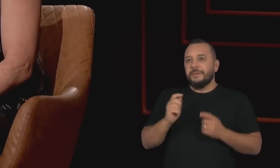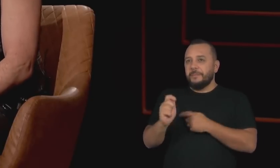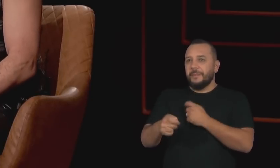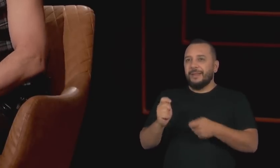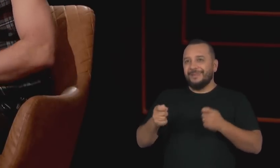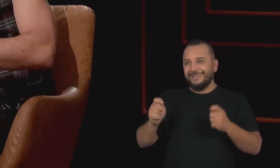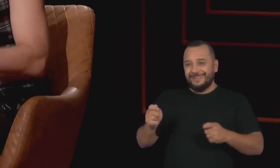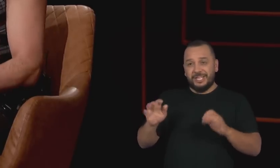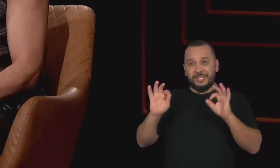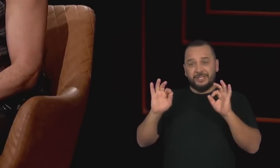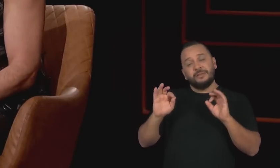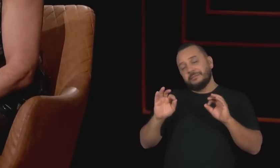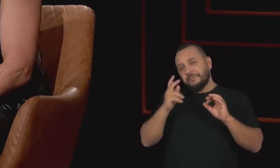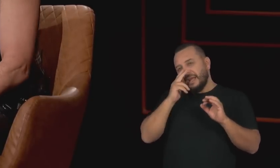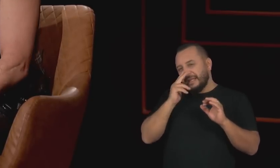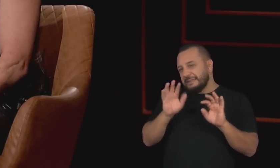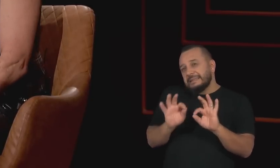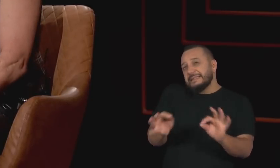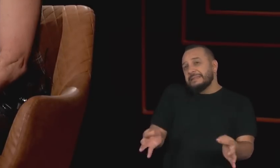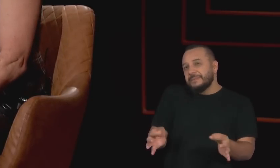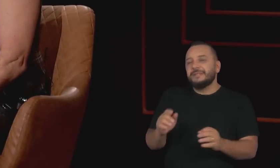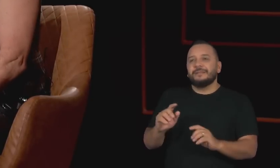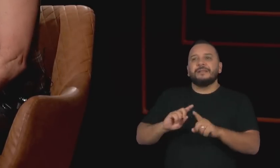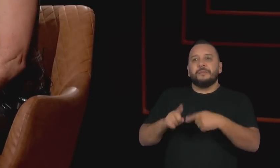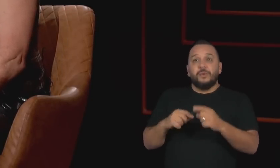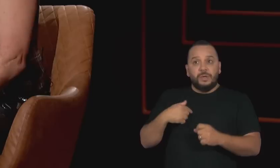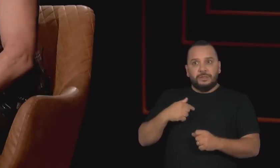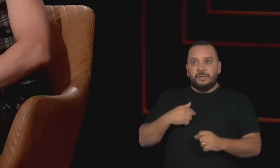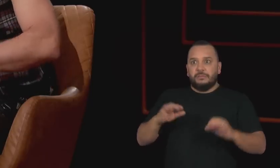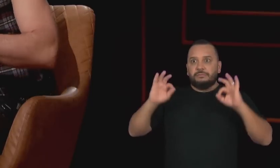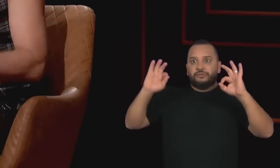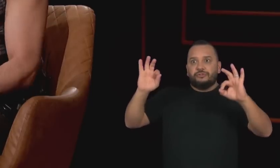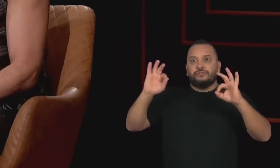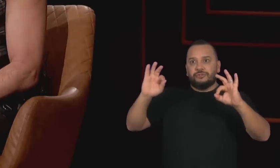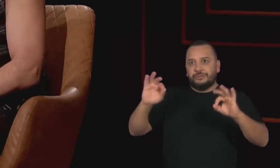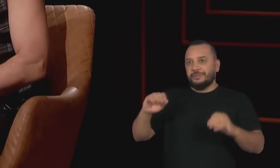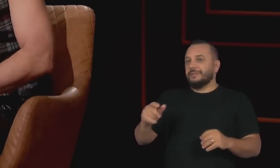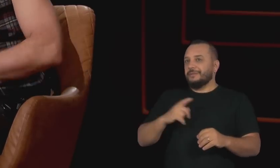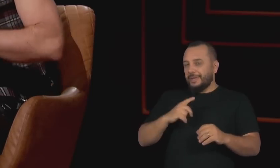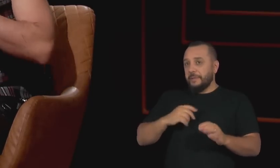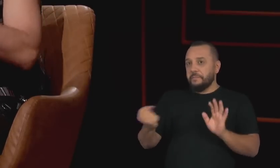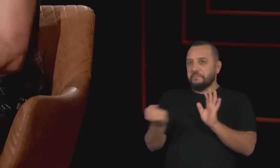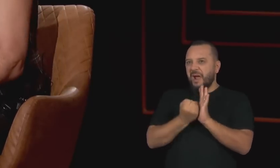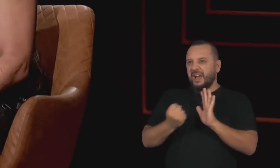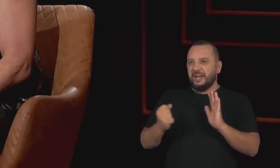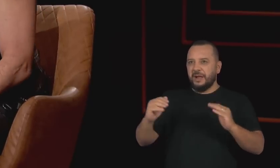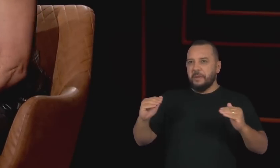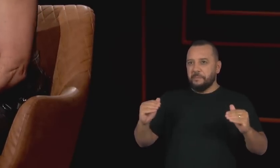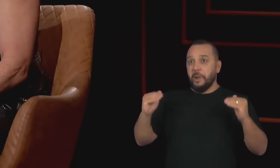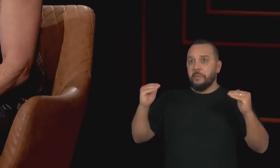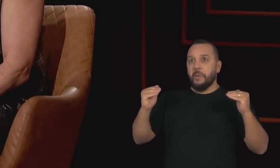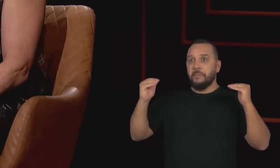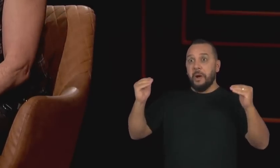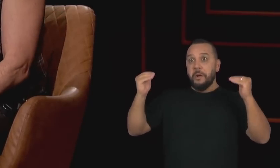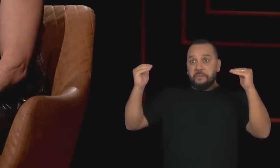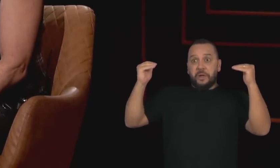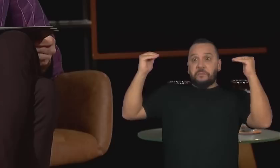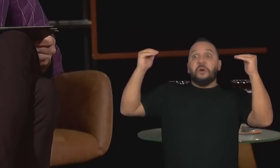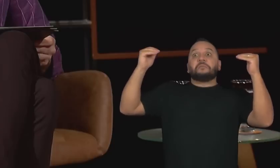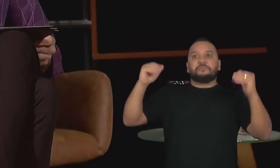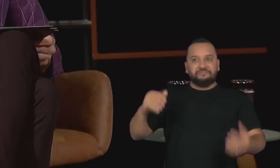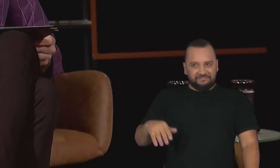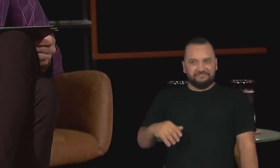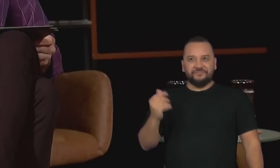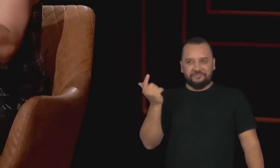assim. Aí depois eu ganhei uma Golpe, e aí depois eu ganhei uma Ludwig, e aí eu fui indo e Foi evoluindo. Foi